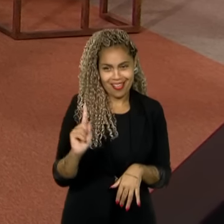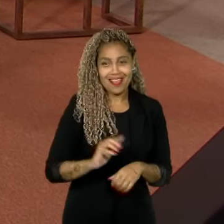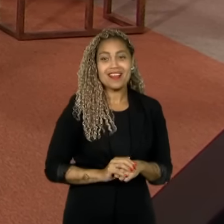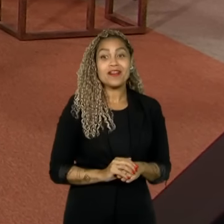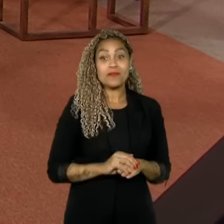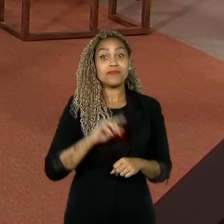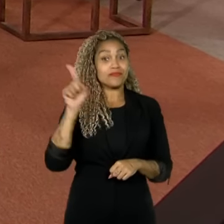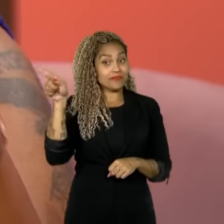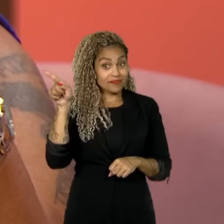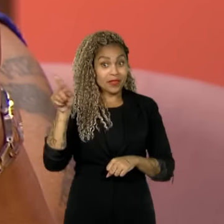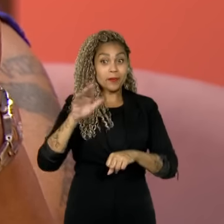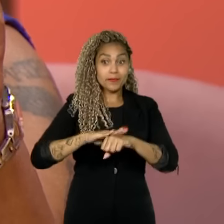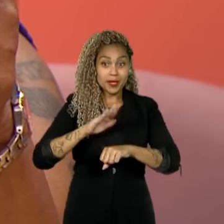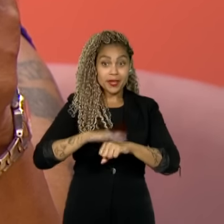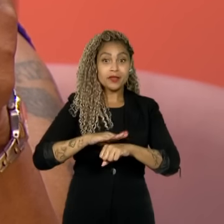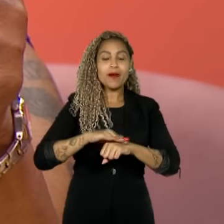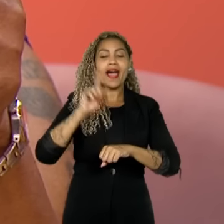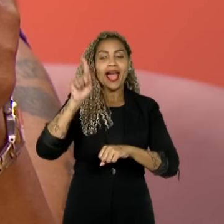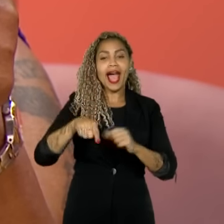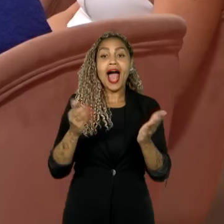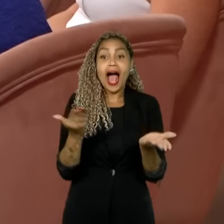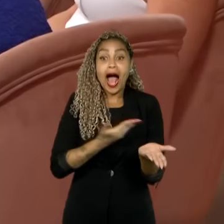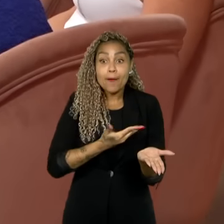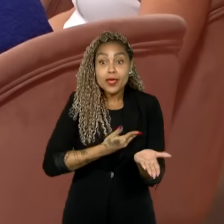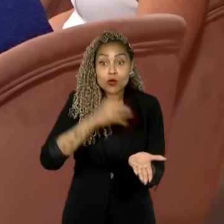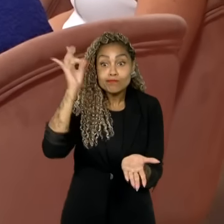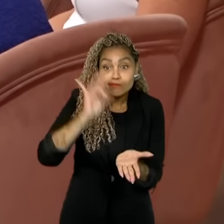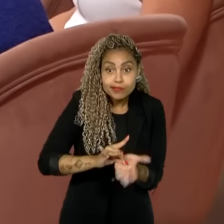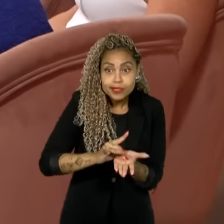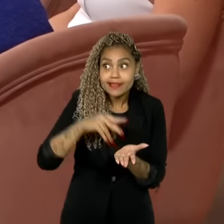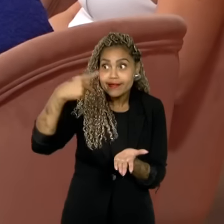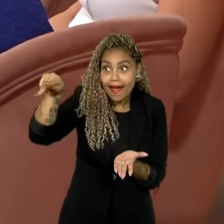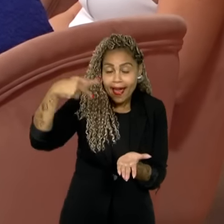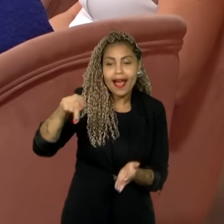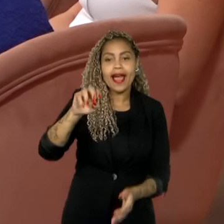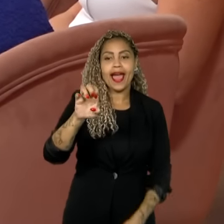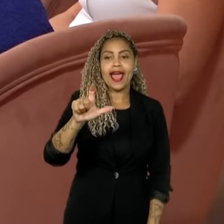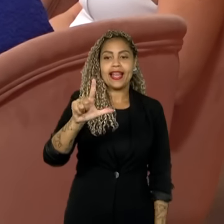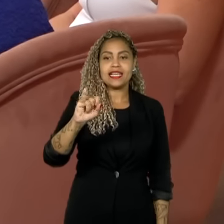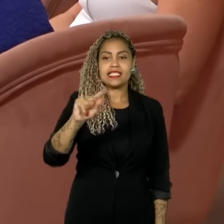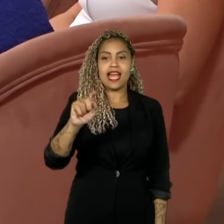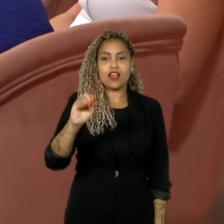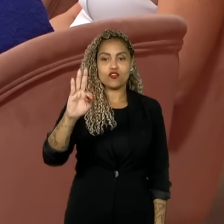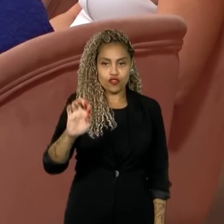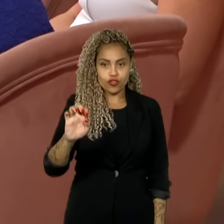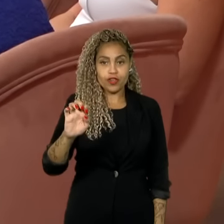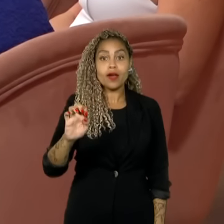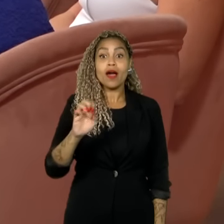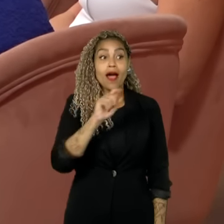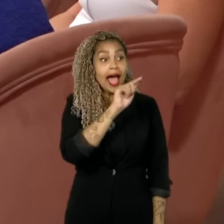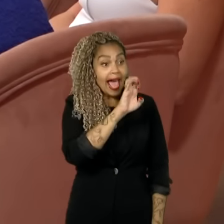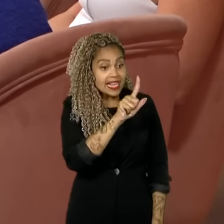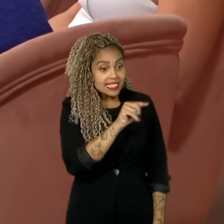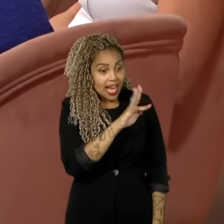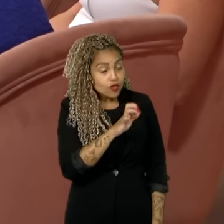mesmo era Elisete Cardoso. Elisete Cardoso, exatamente. A Elisete, inclusive, dizia que a Clara era a sucessora dela.